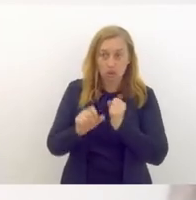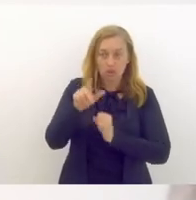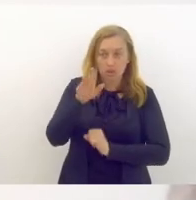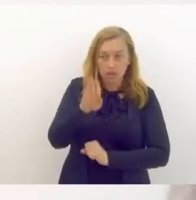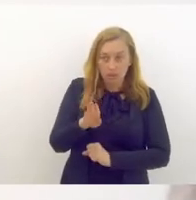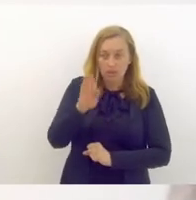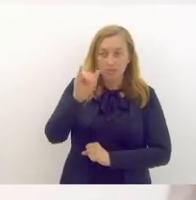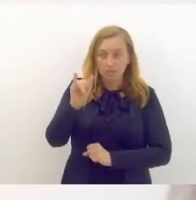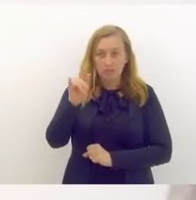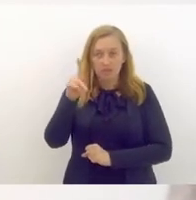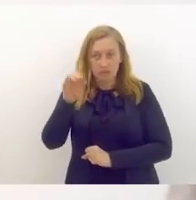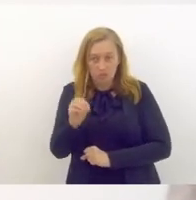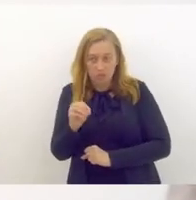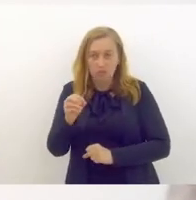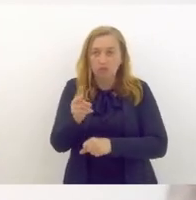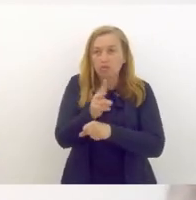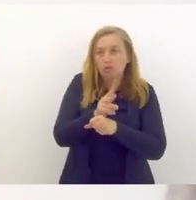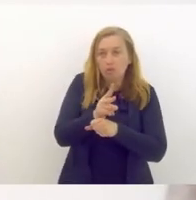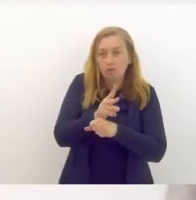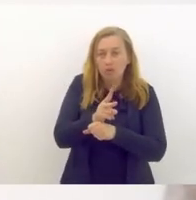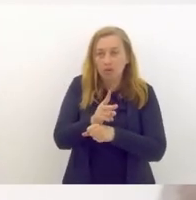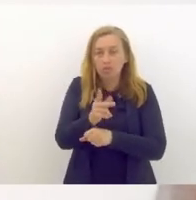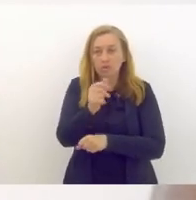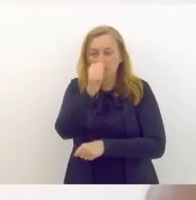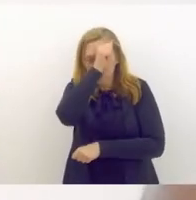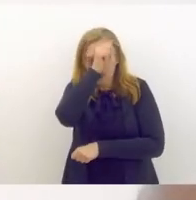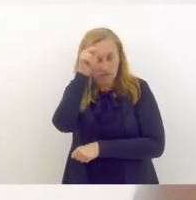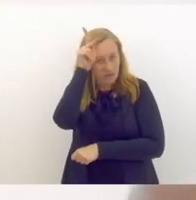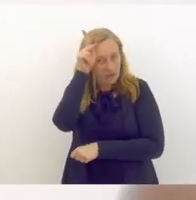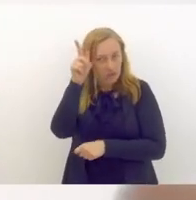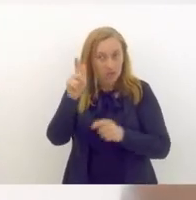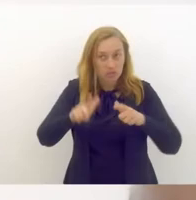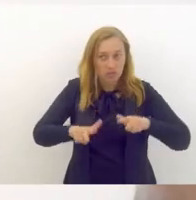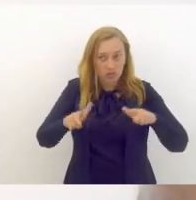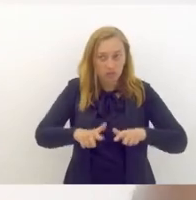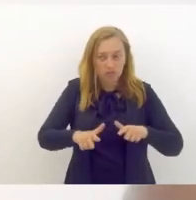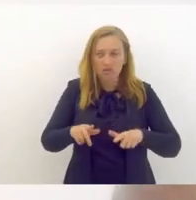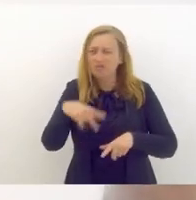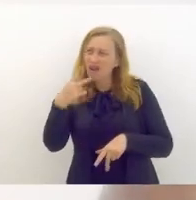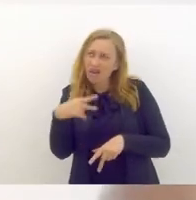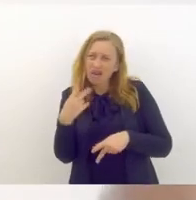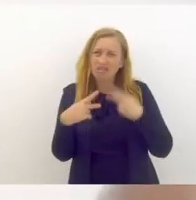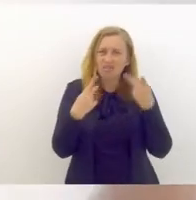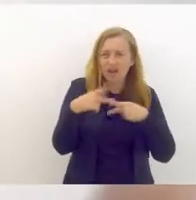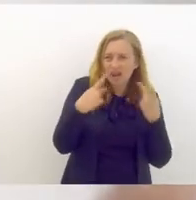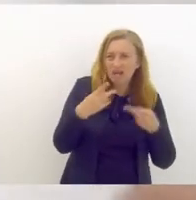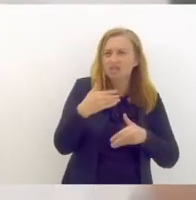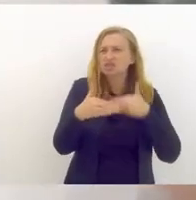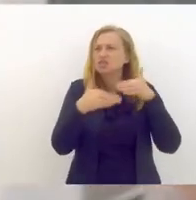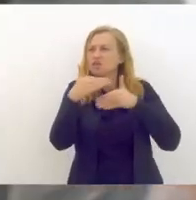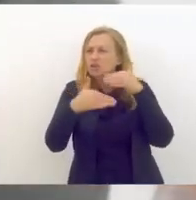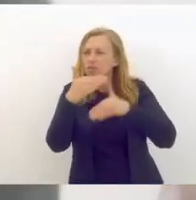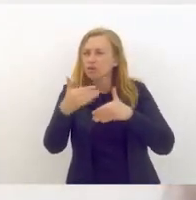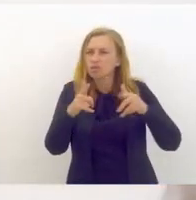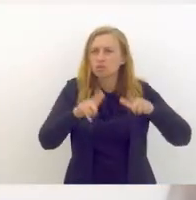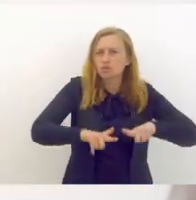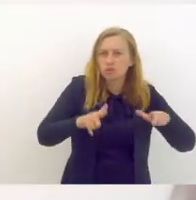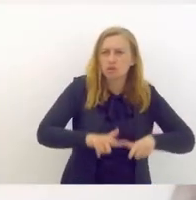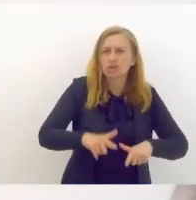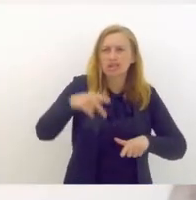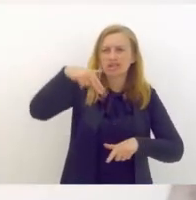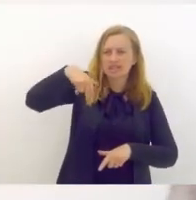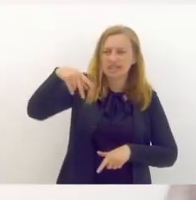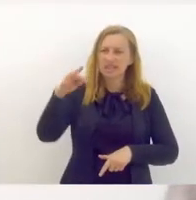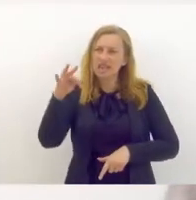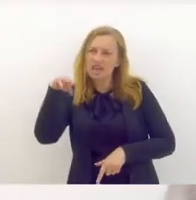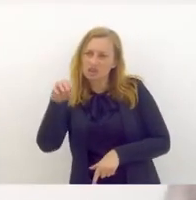Valdir Calheiros foi procurado pelo prefeito, e o prefeito, falando de desenvolvimento, o prefeito Neto, à época, disse: